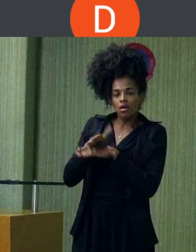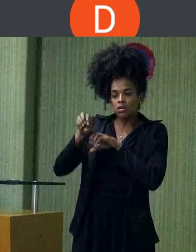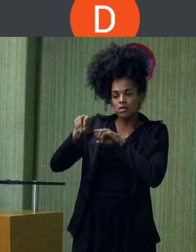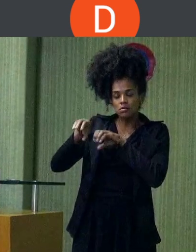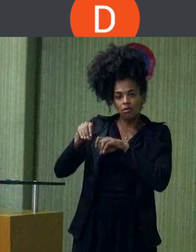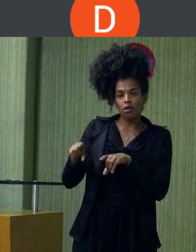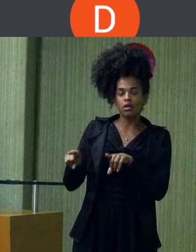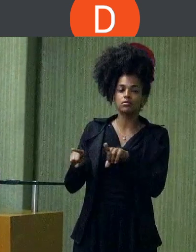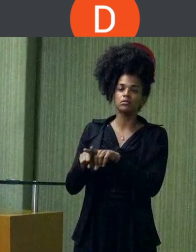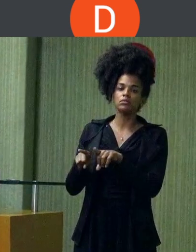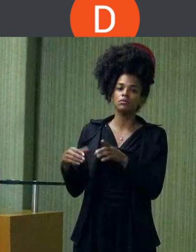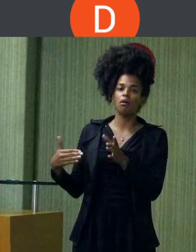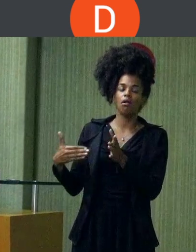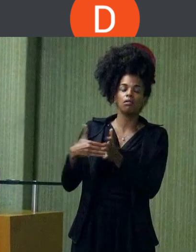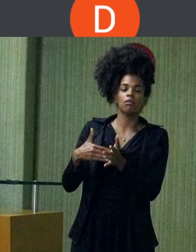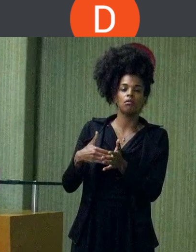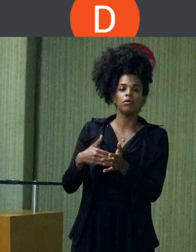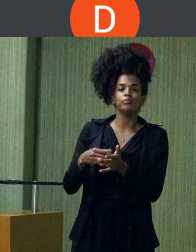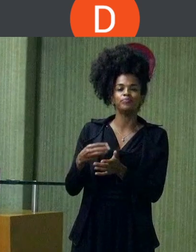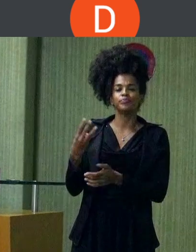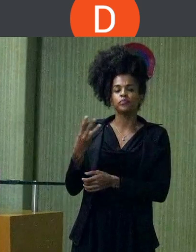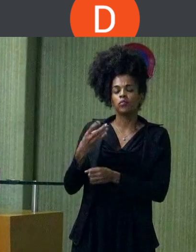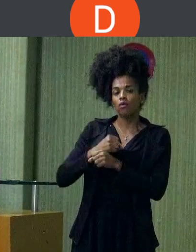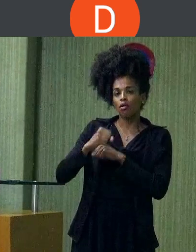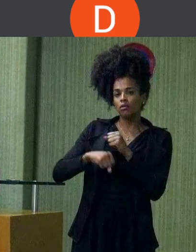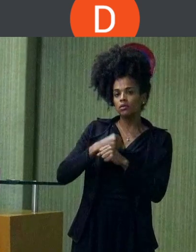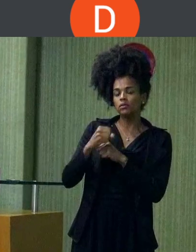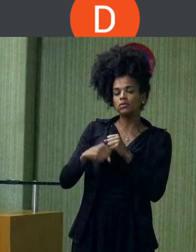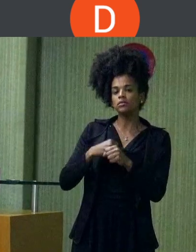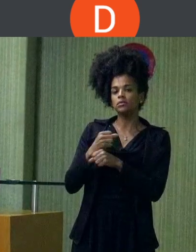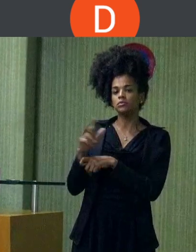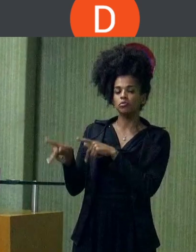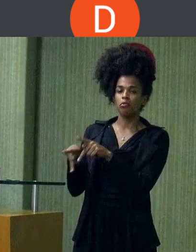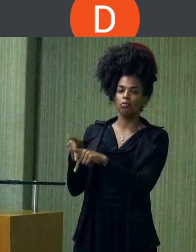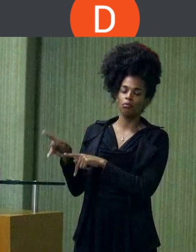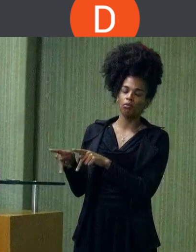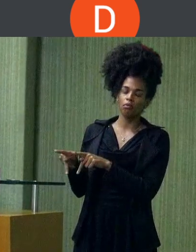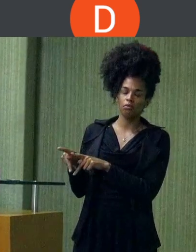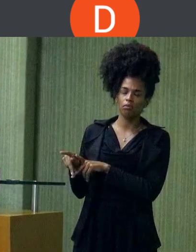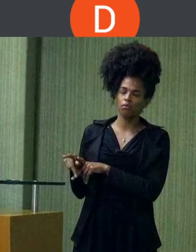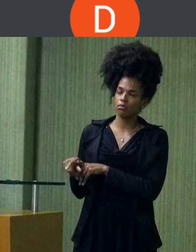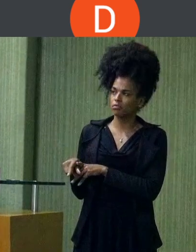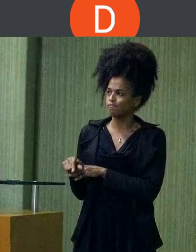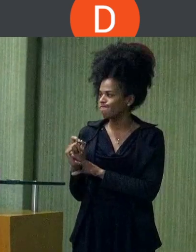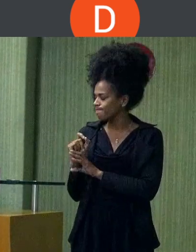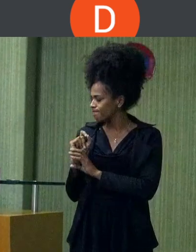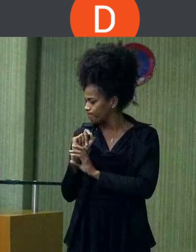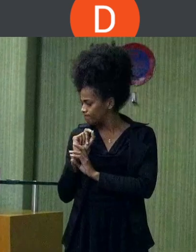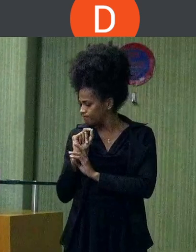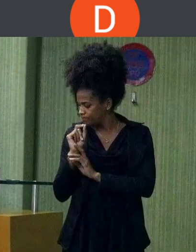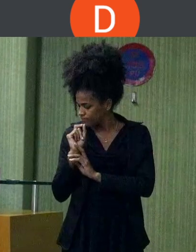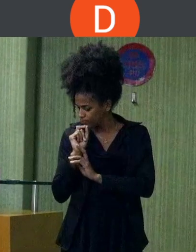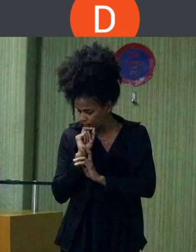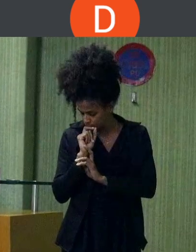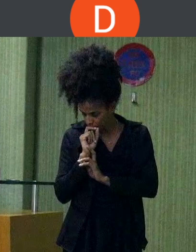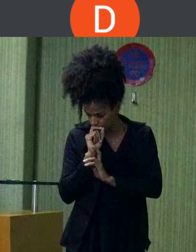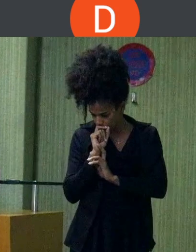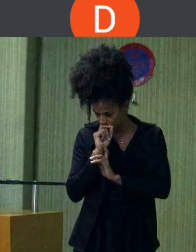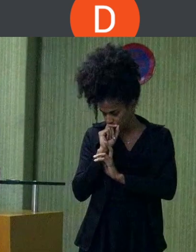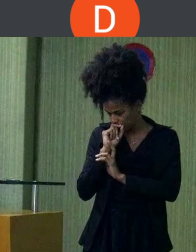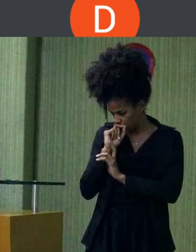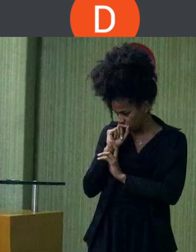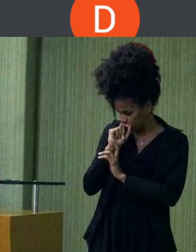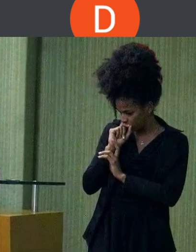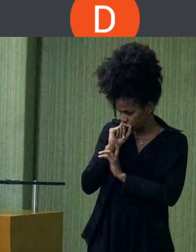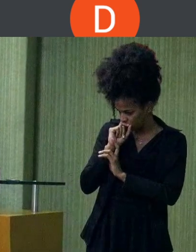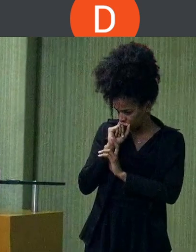do do período de vigência da da população de 4 a 5 anos a gente sabe que a a a matrícula é obrigatória de 4 5 anos